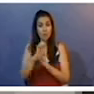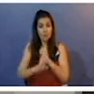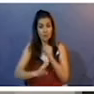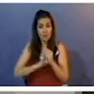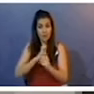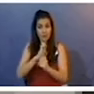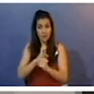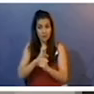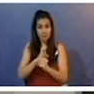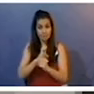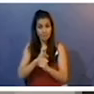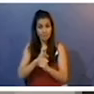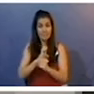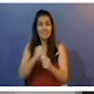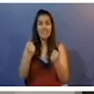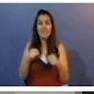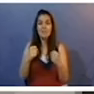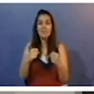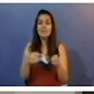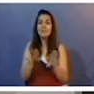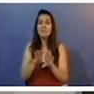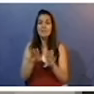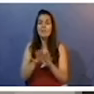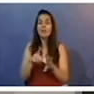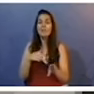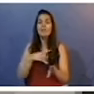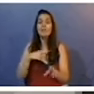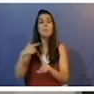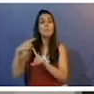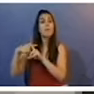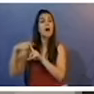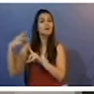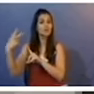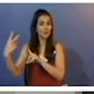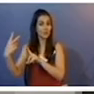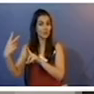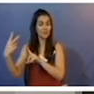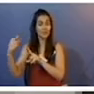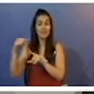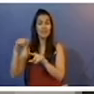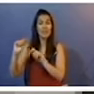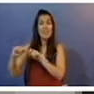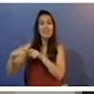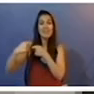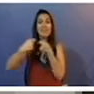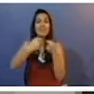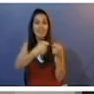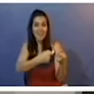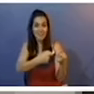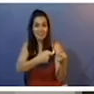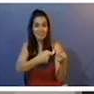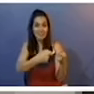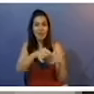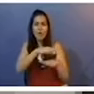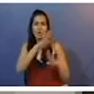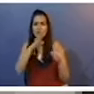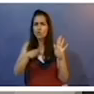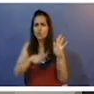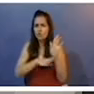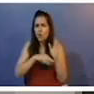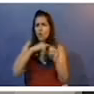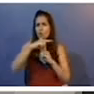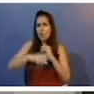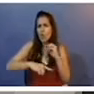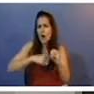eletrônica, ele vai ter a sua carga elétrica 2, e aí ele vai doar essa carga elétrica. Então, todos os átomos da família